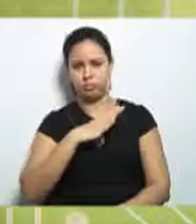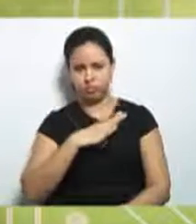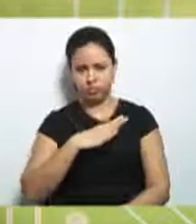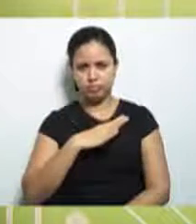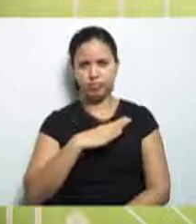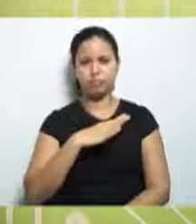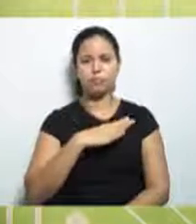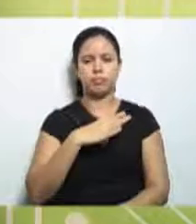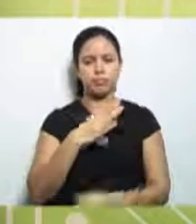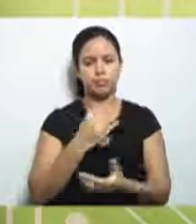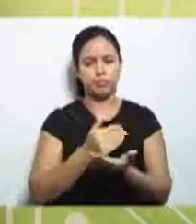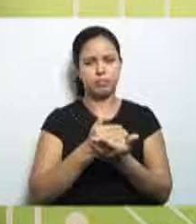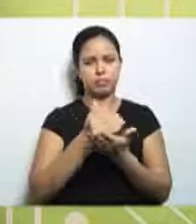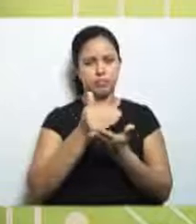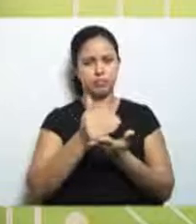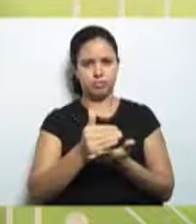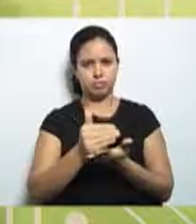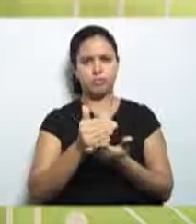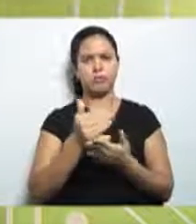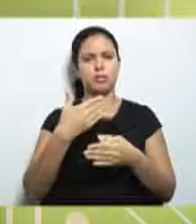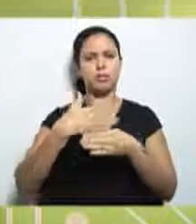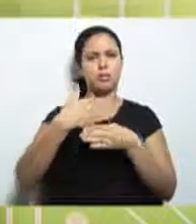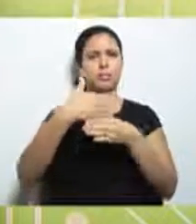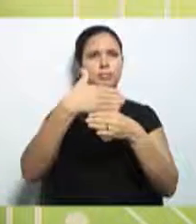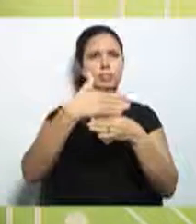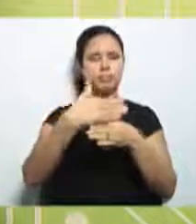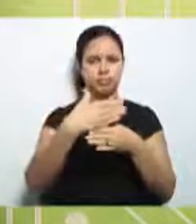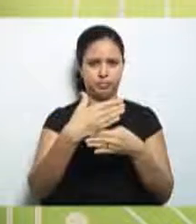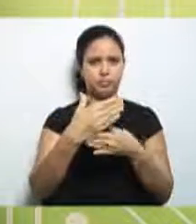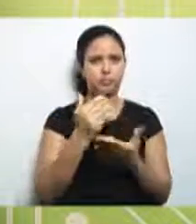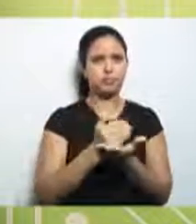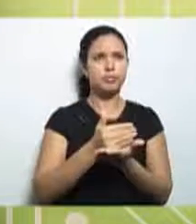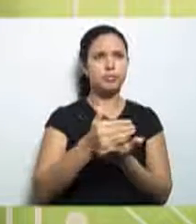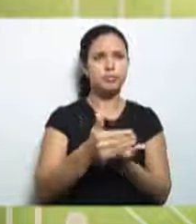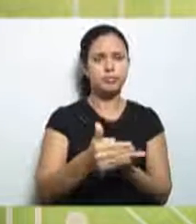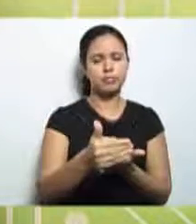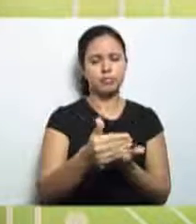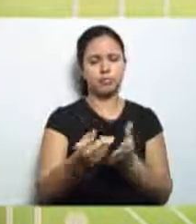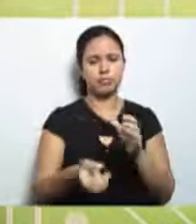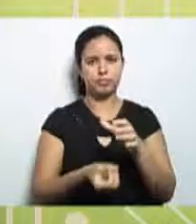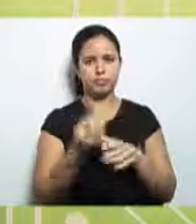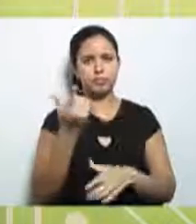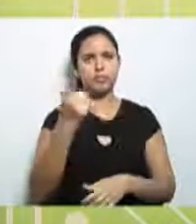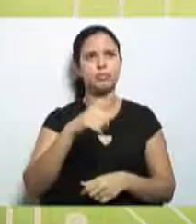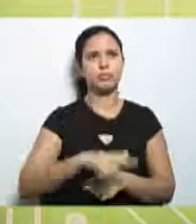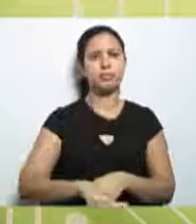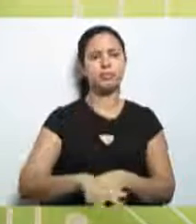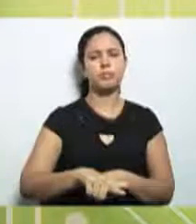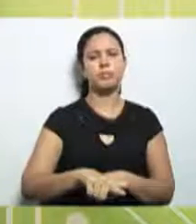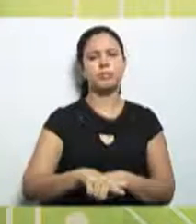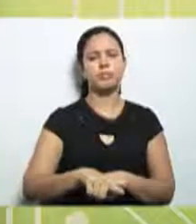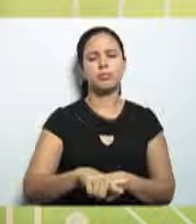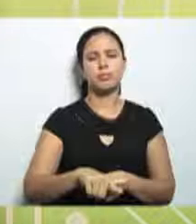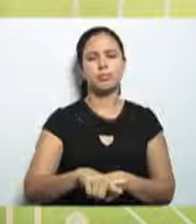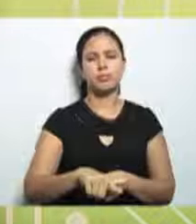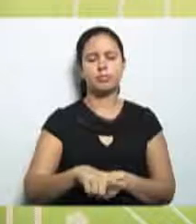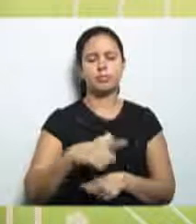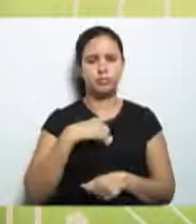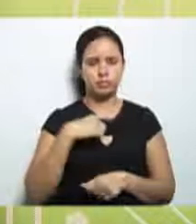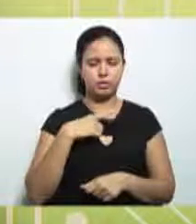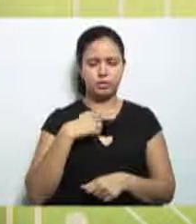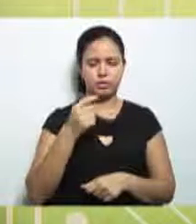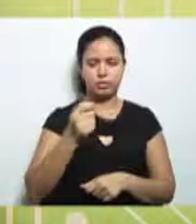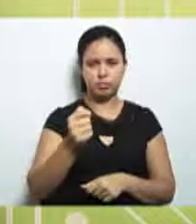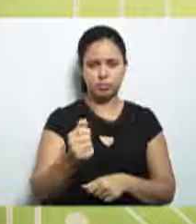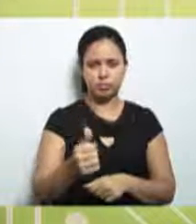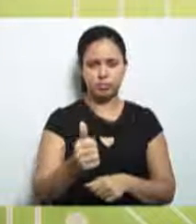se construindo urbano, está começando a existir novamente as cidades, né, que tinham quase, em